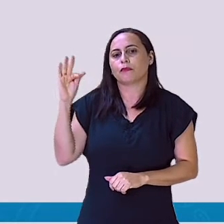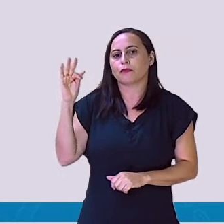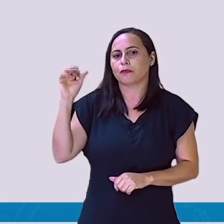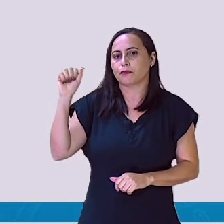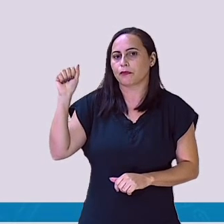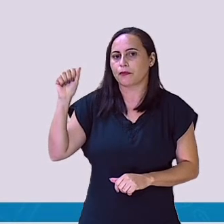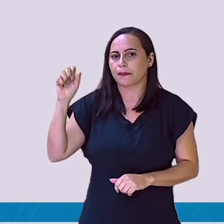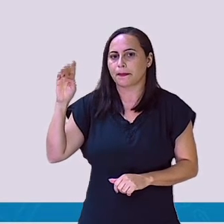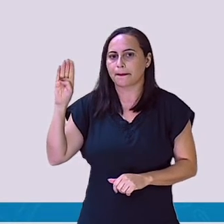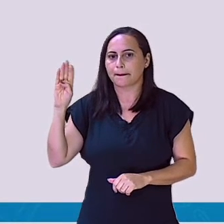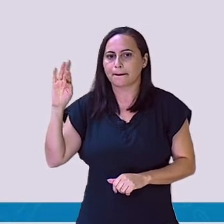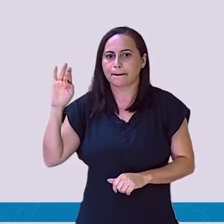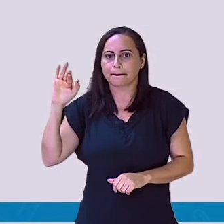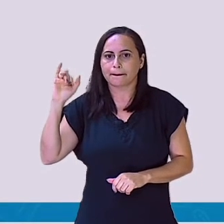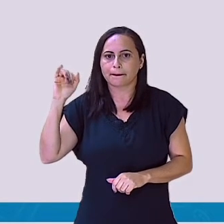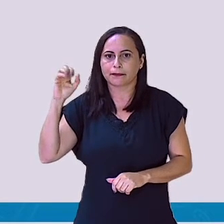bom?